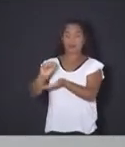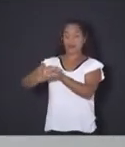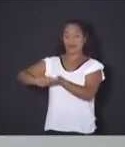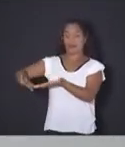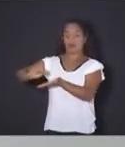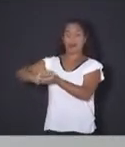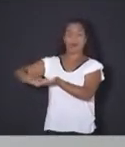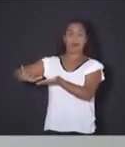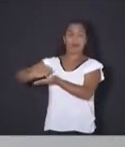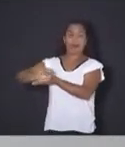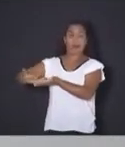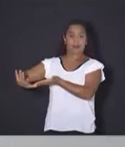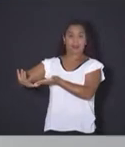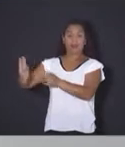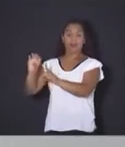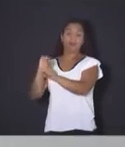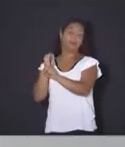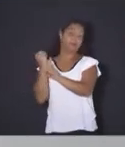sociais